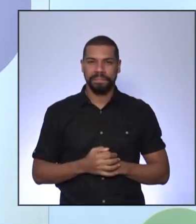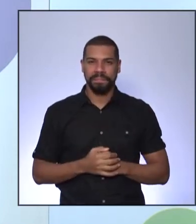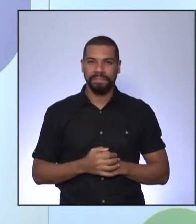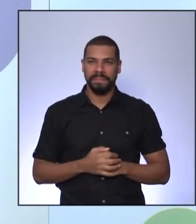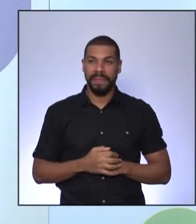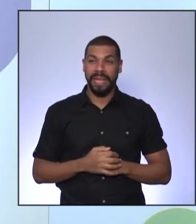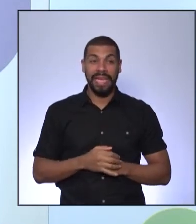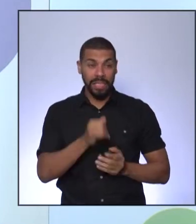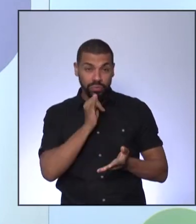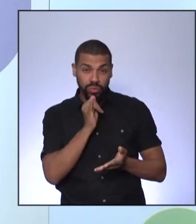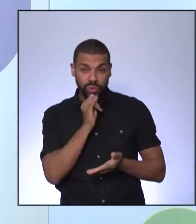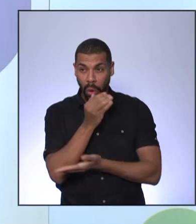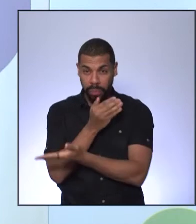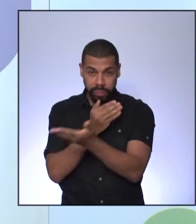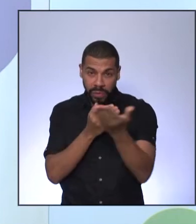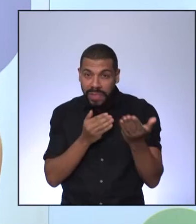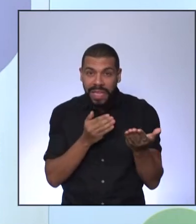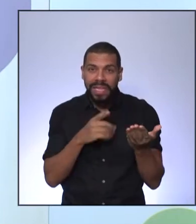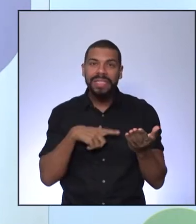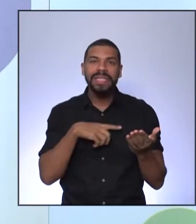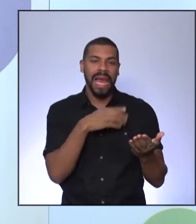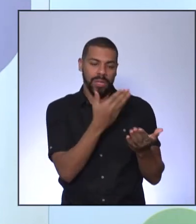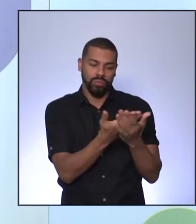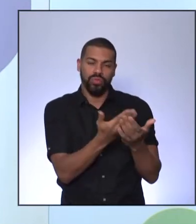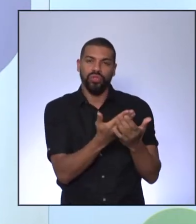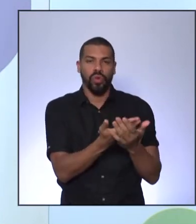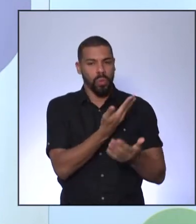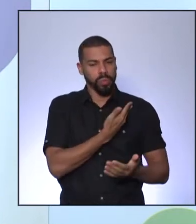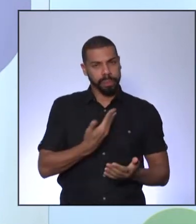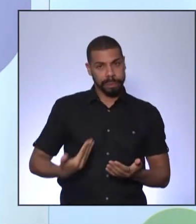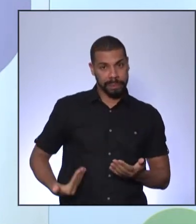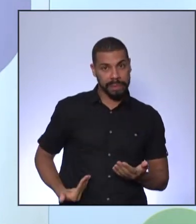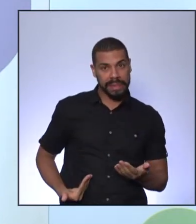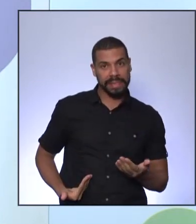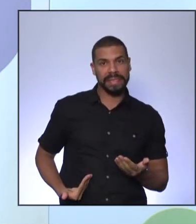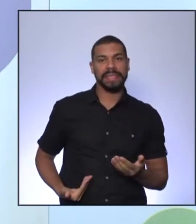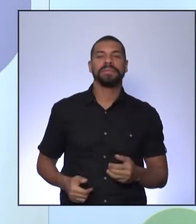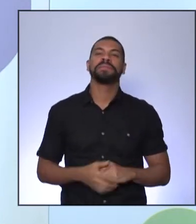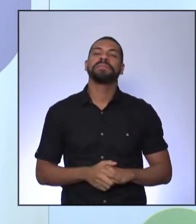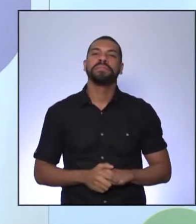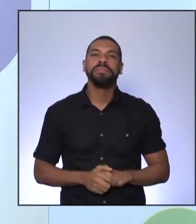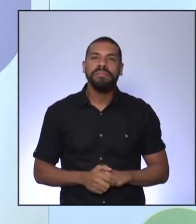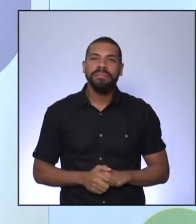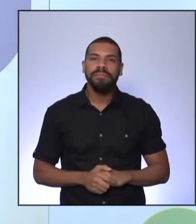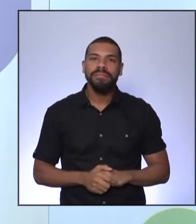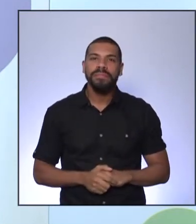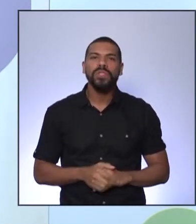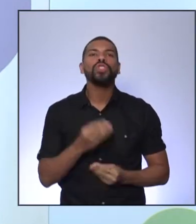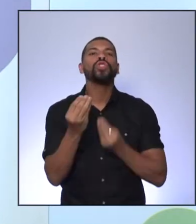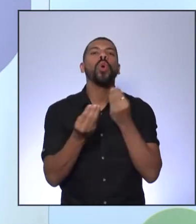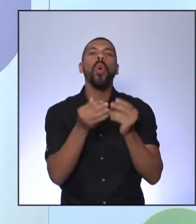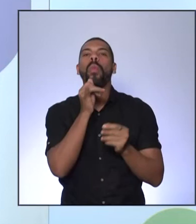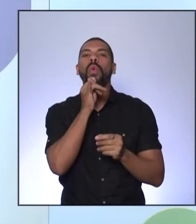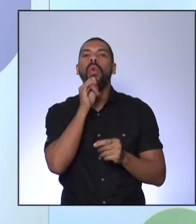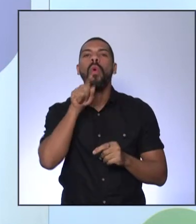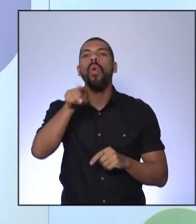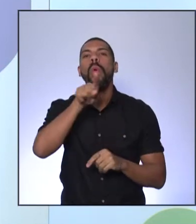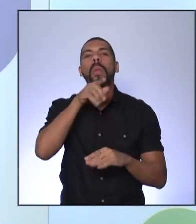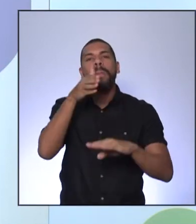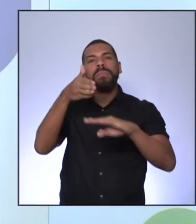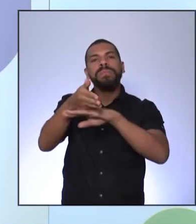trouxemos exemplos da educação pública, da rede pública, de como vocês podem